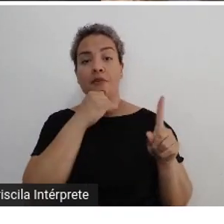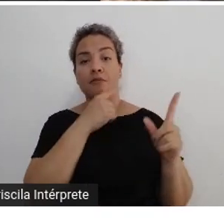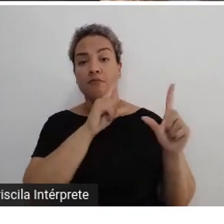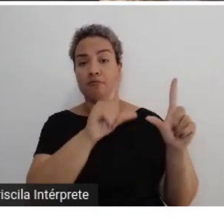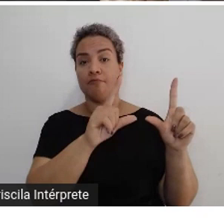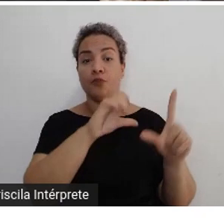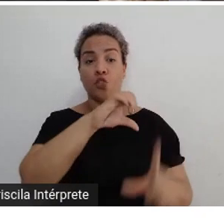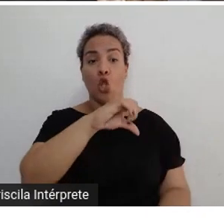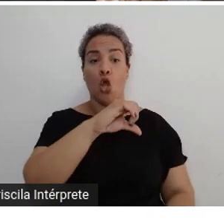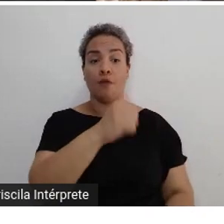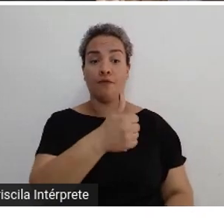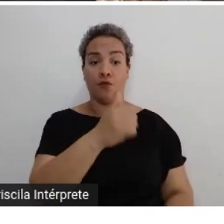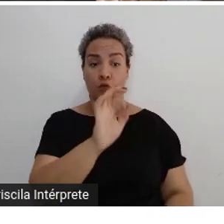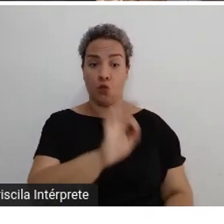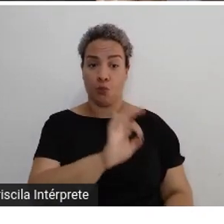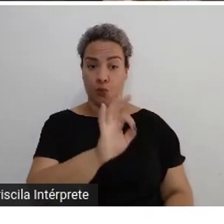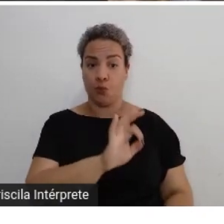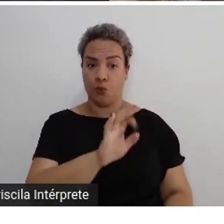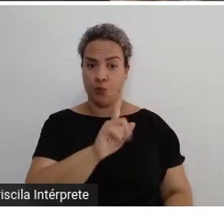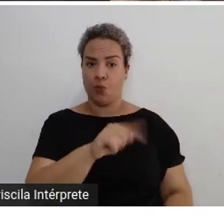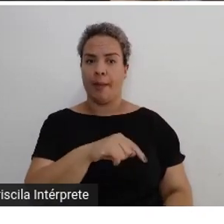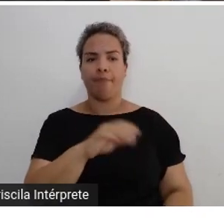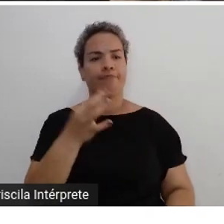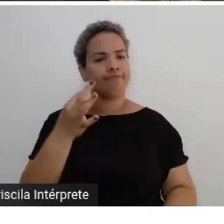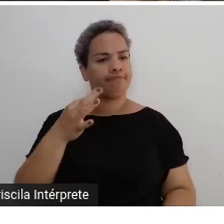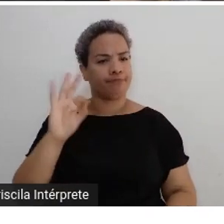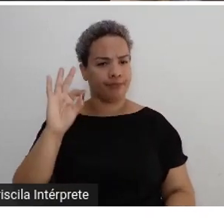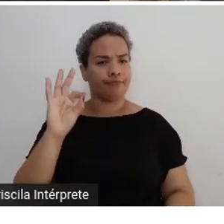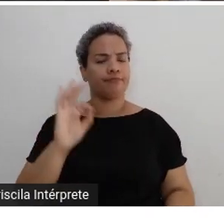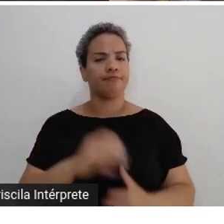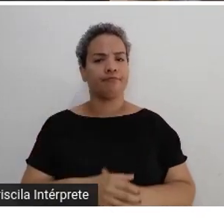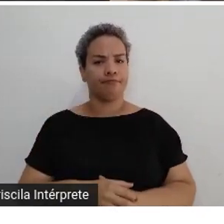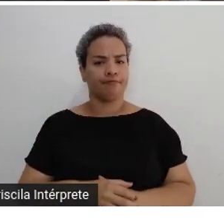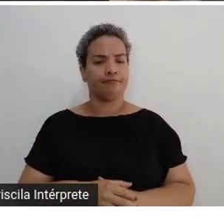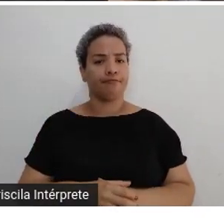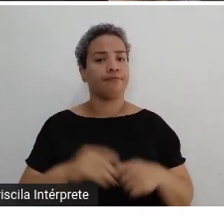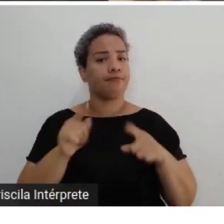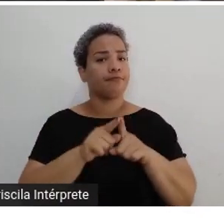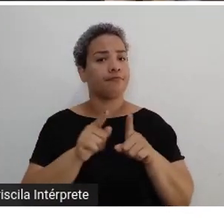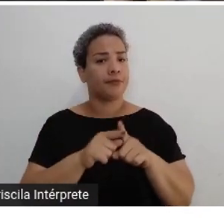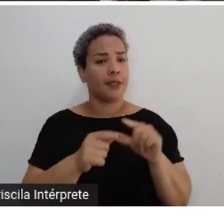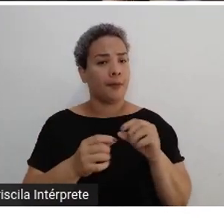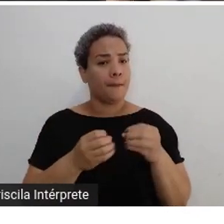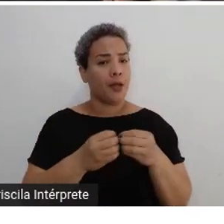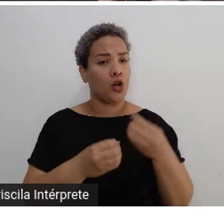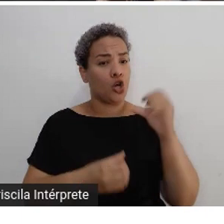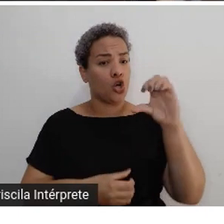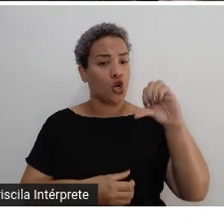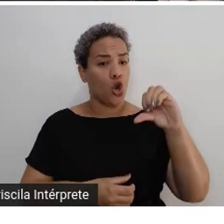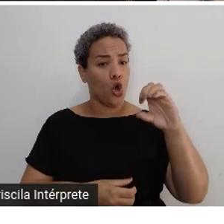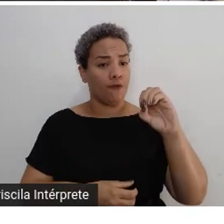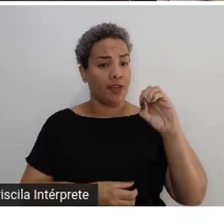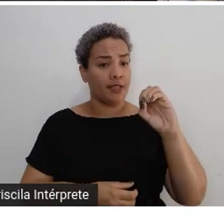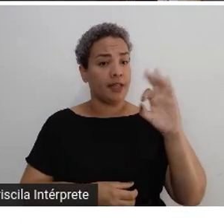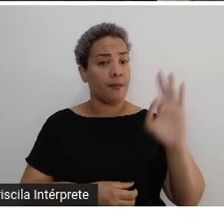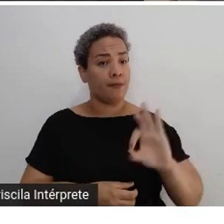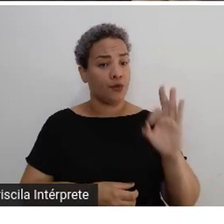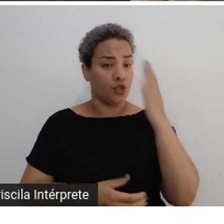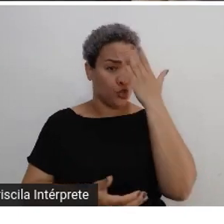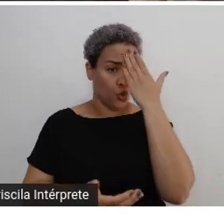Ó, 91% de assertividade e próximo de 90% de confiança.